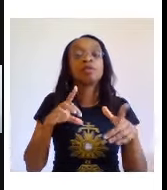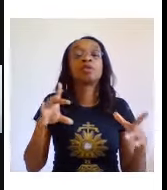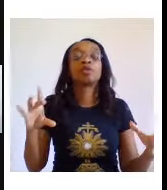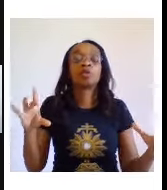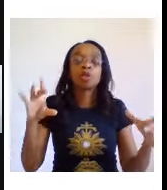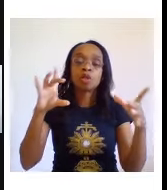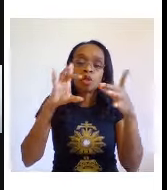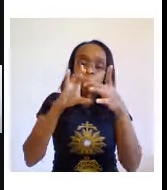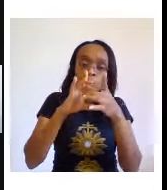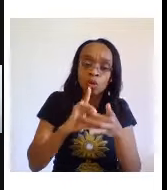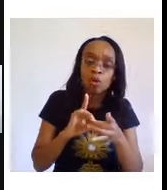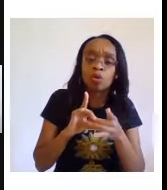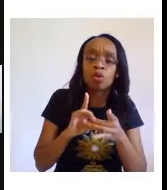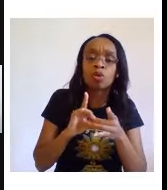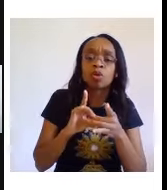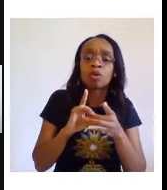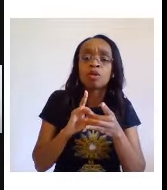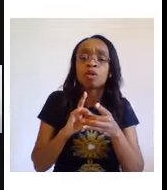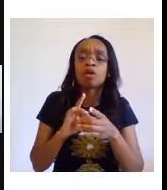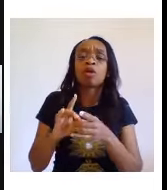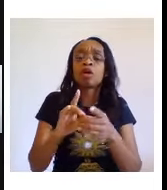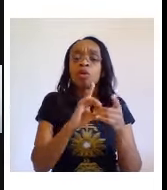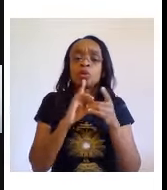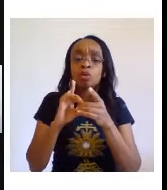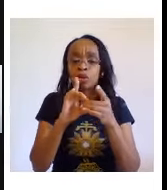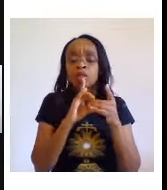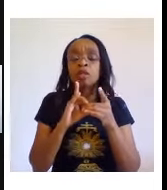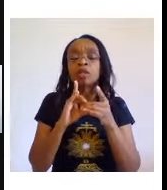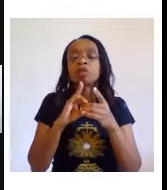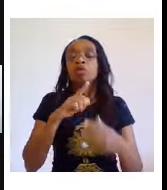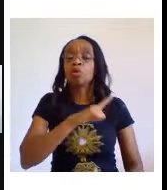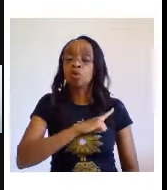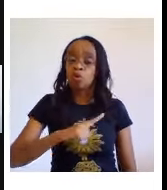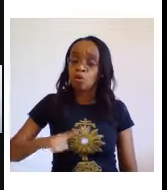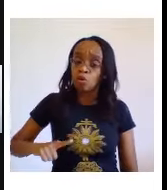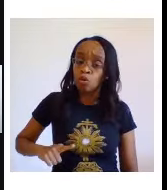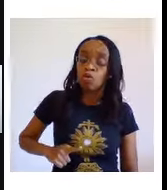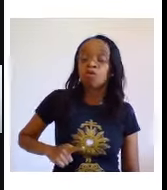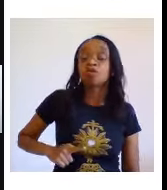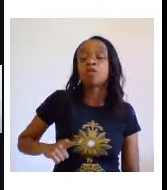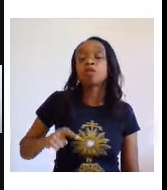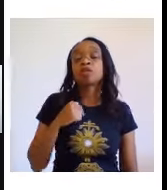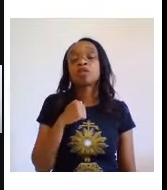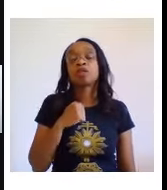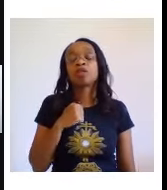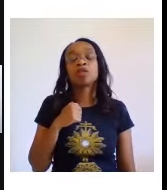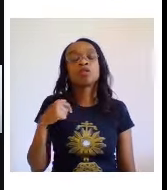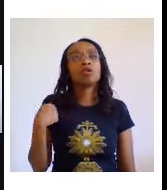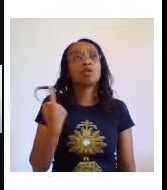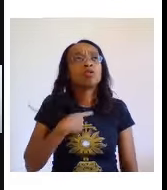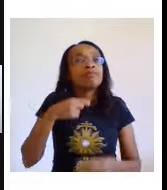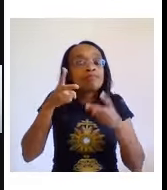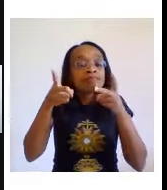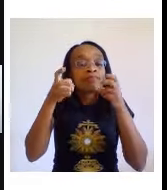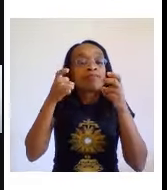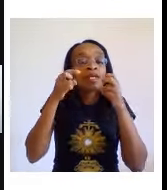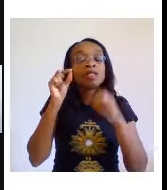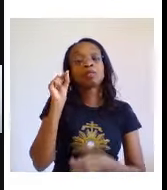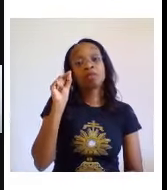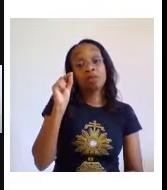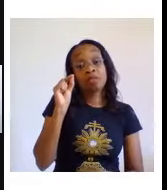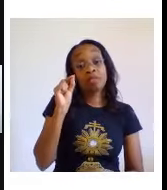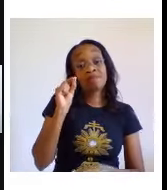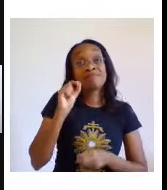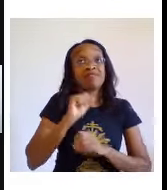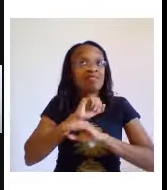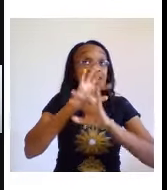vinculada a uma instituição de Estado, né, e a gente percebe, claro, e aí tanto do